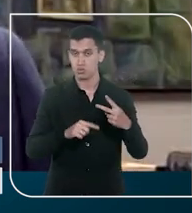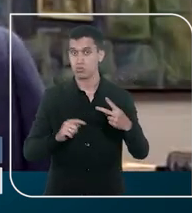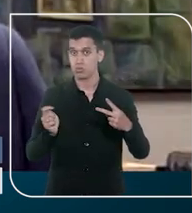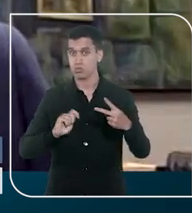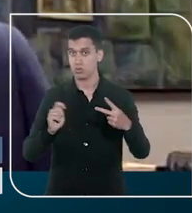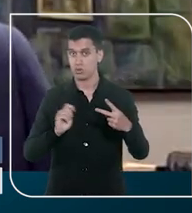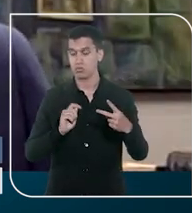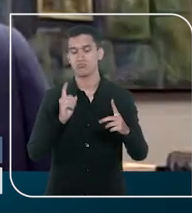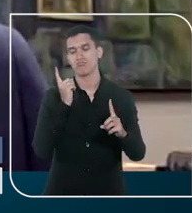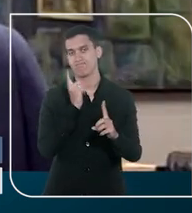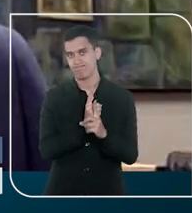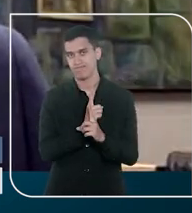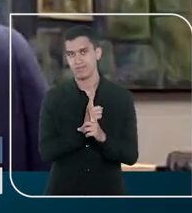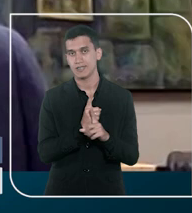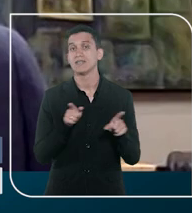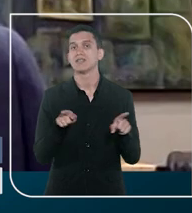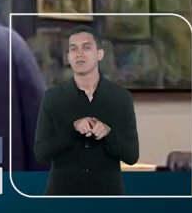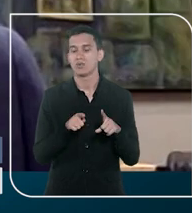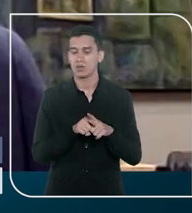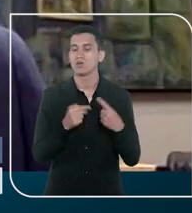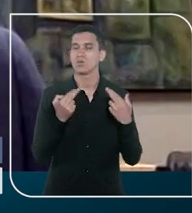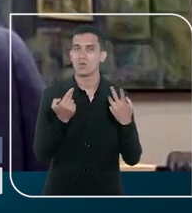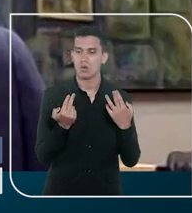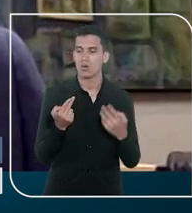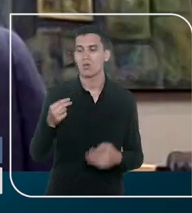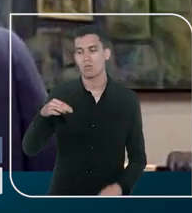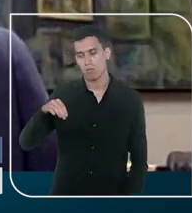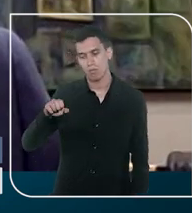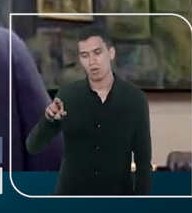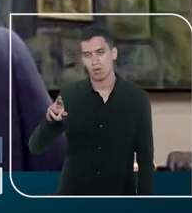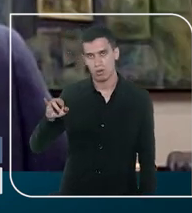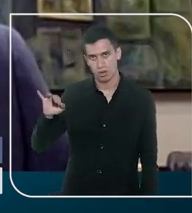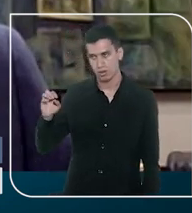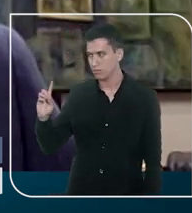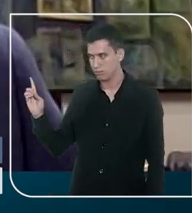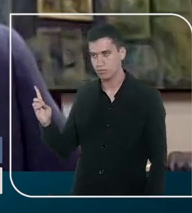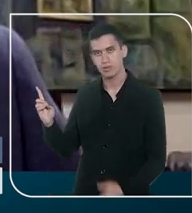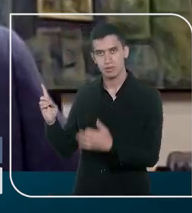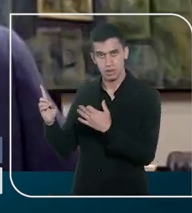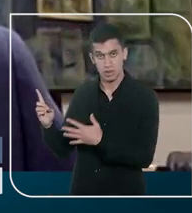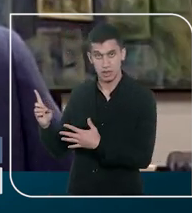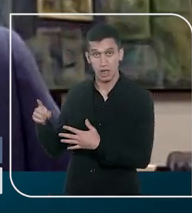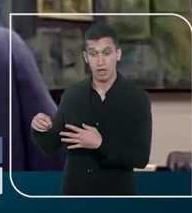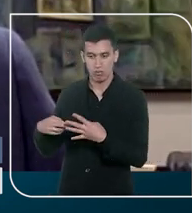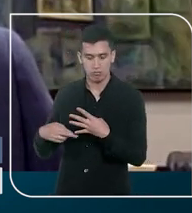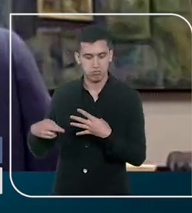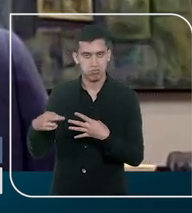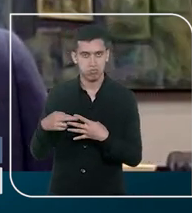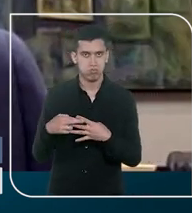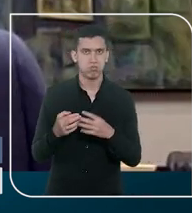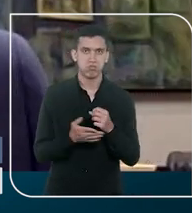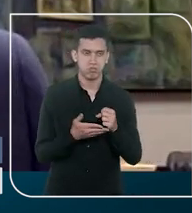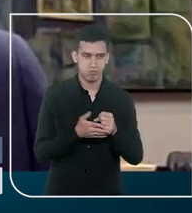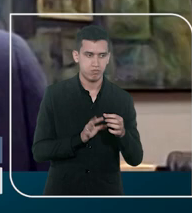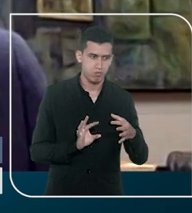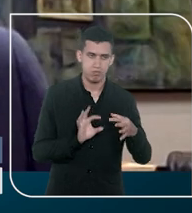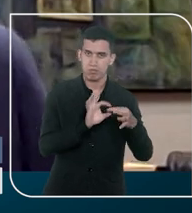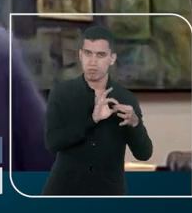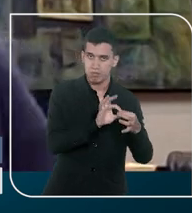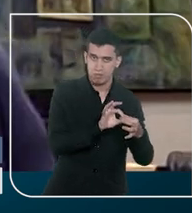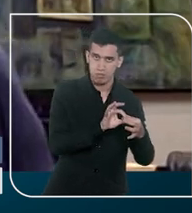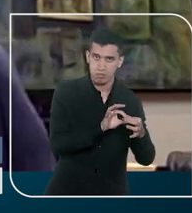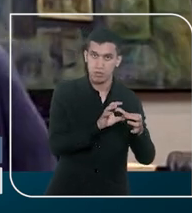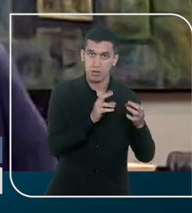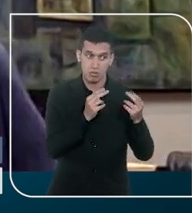surgem. E como bem disse o Maurício, por ser um recurso de fundamentação vinculada,